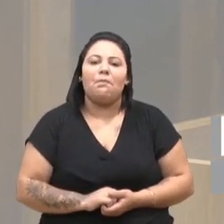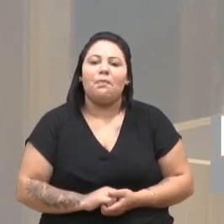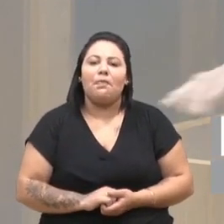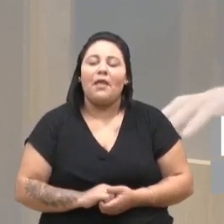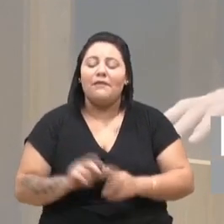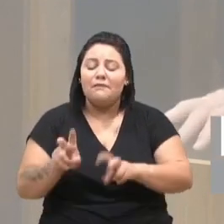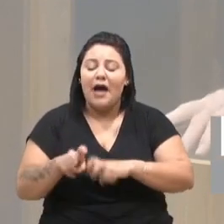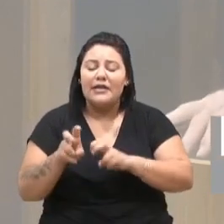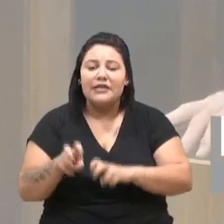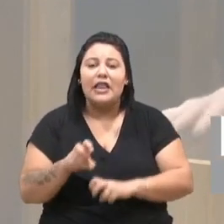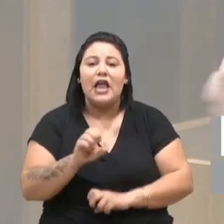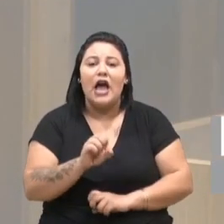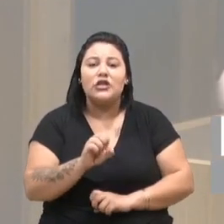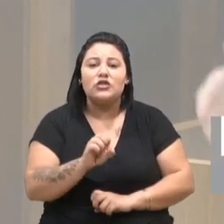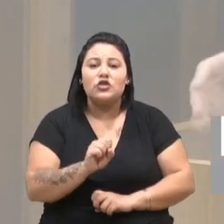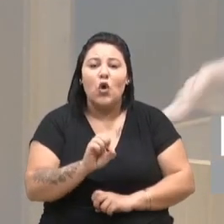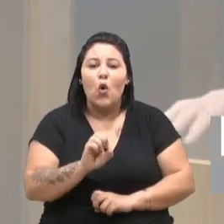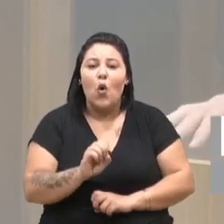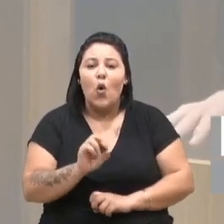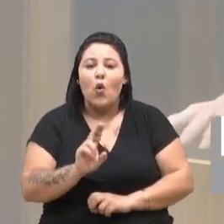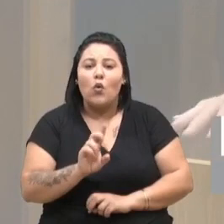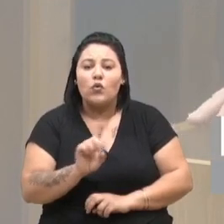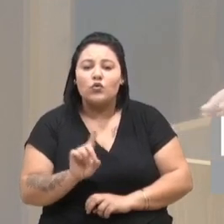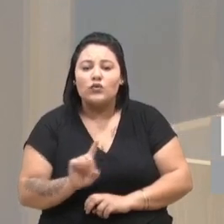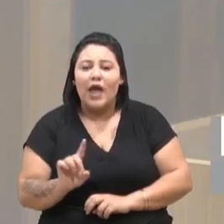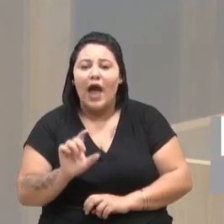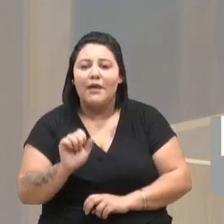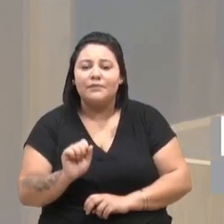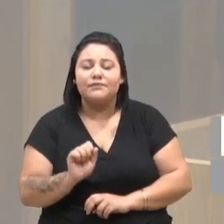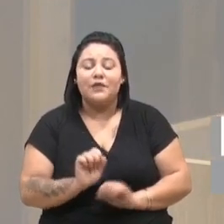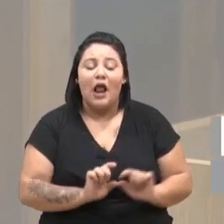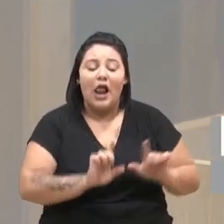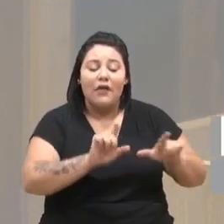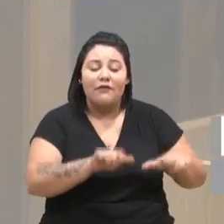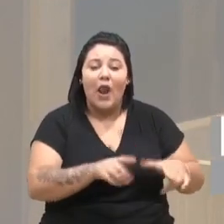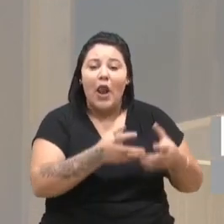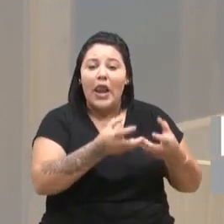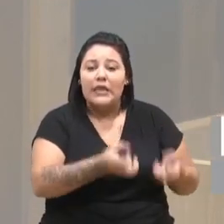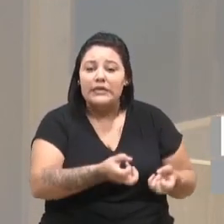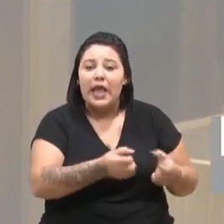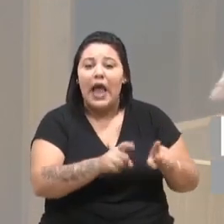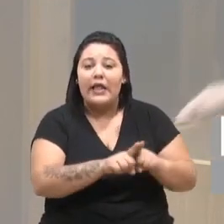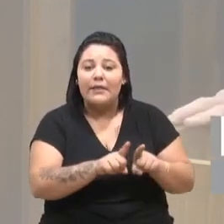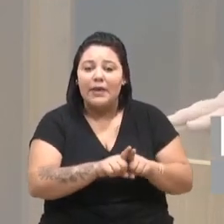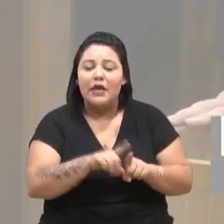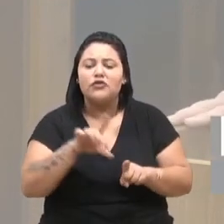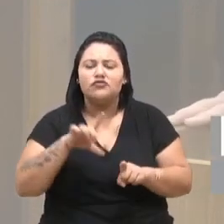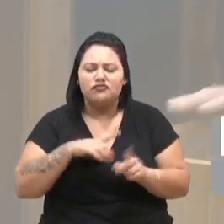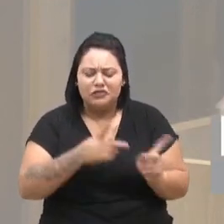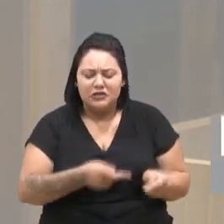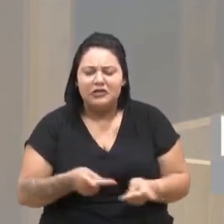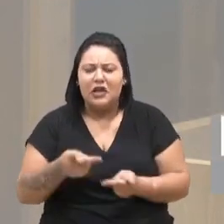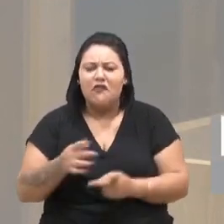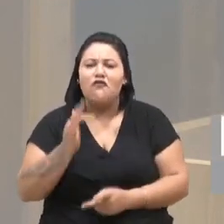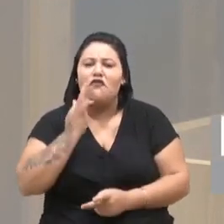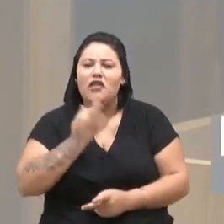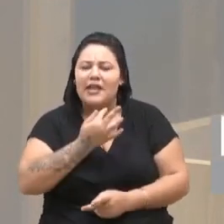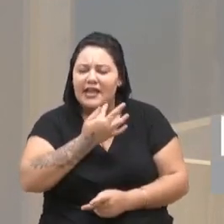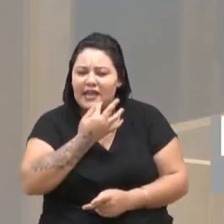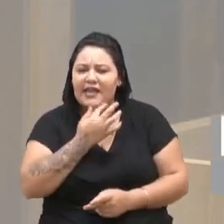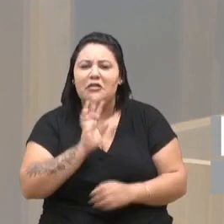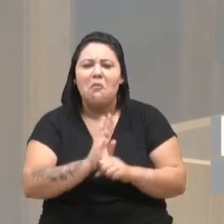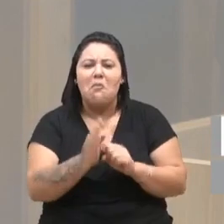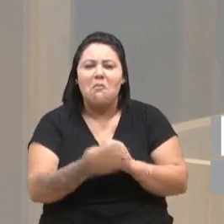Fazenda Souza, Vila Seca, estive em Forqueta, Desvio Risso, estive ouvindo